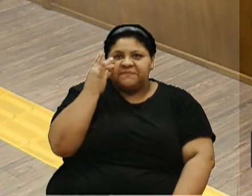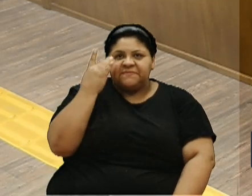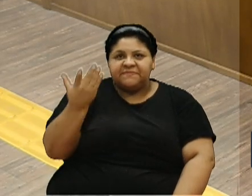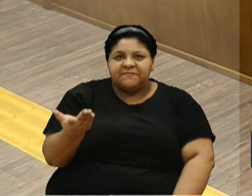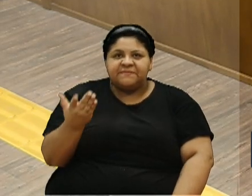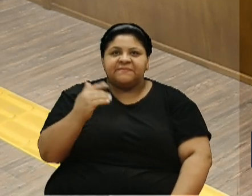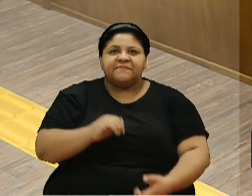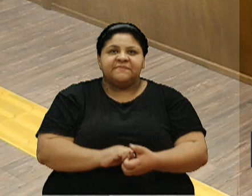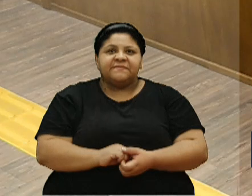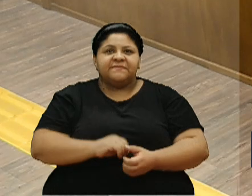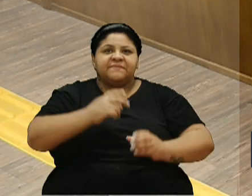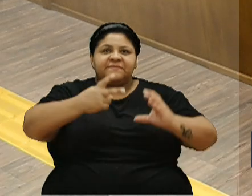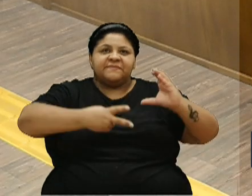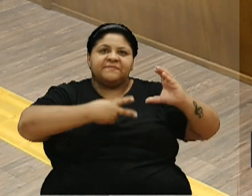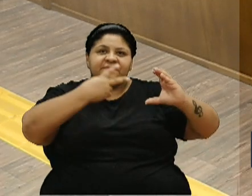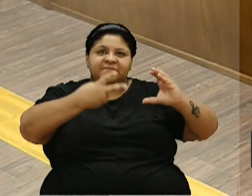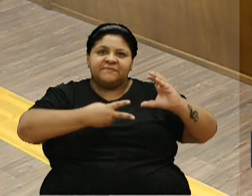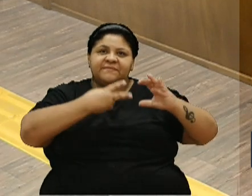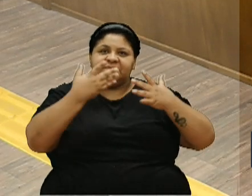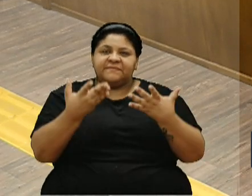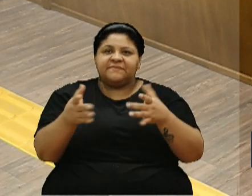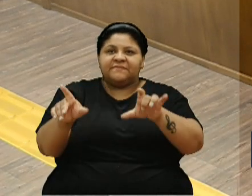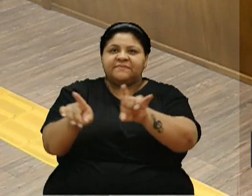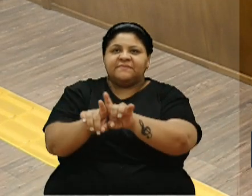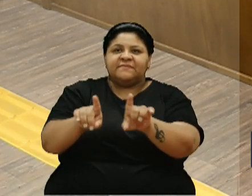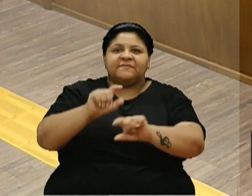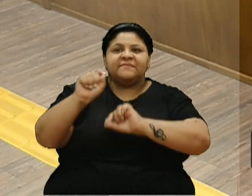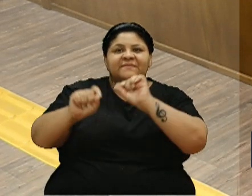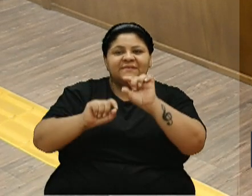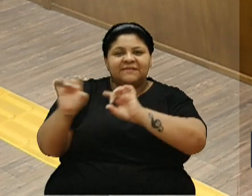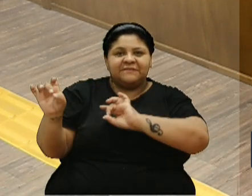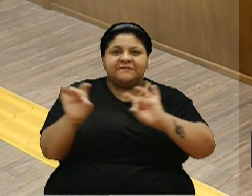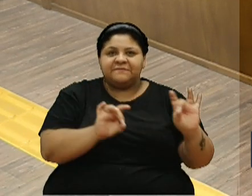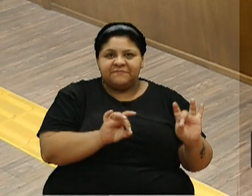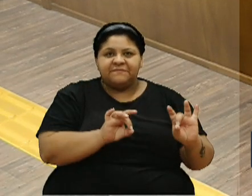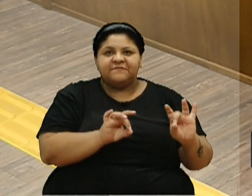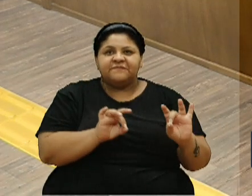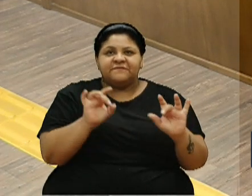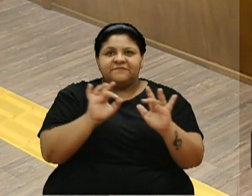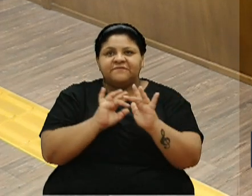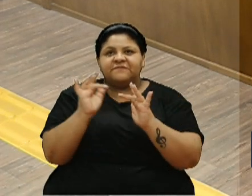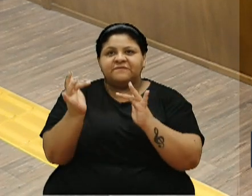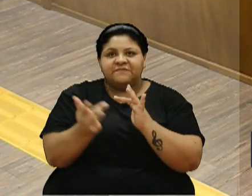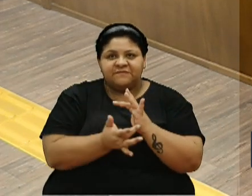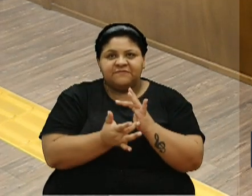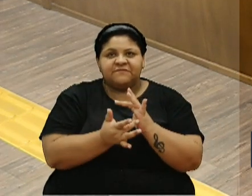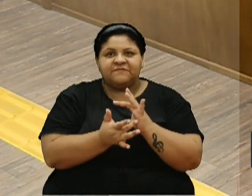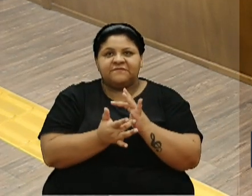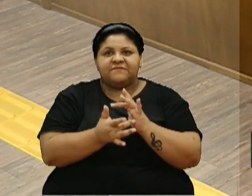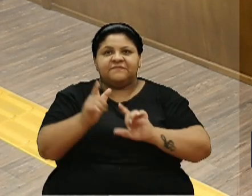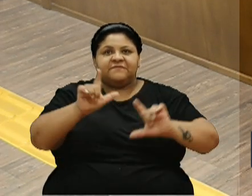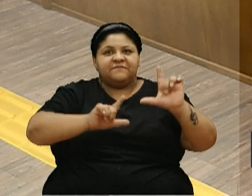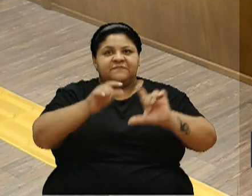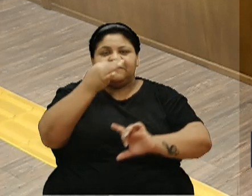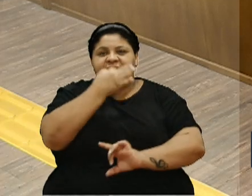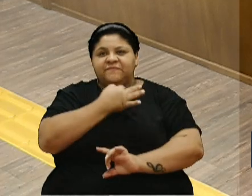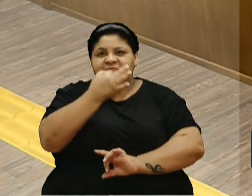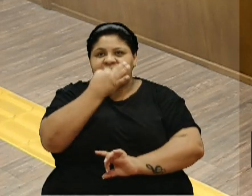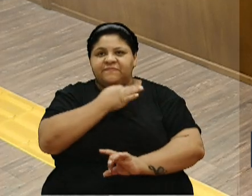presencialmente, né, na Câmara de Vereadores, e também quem nos acompanha nas redes da Câmara de Caxias.